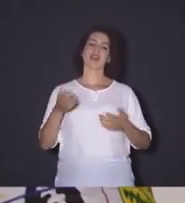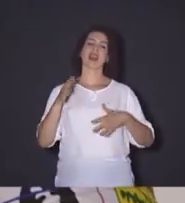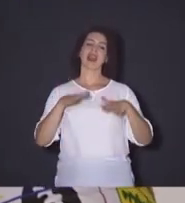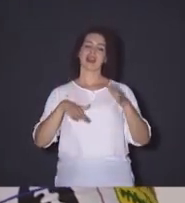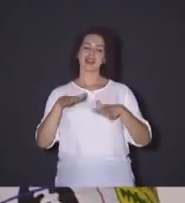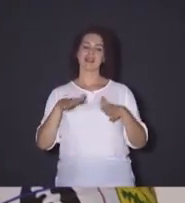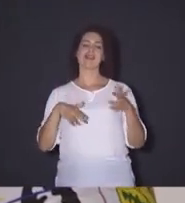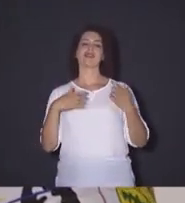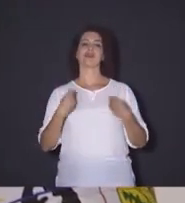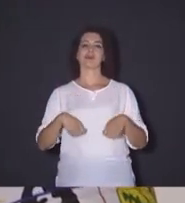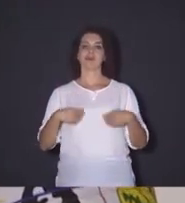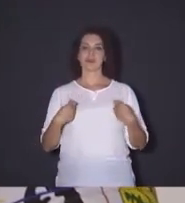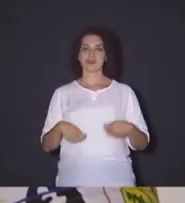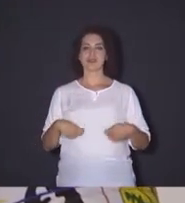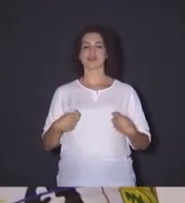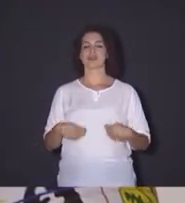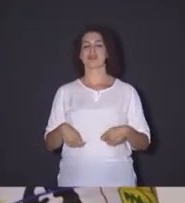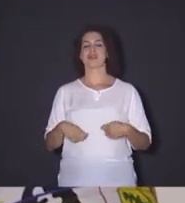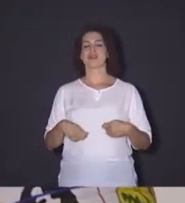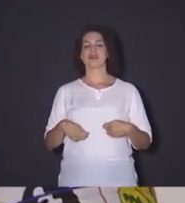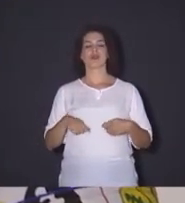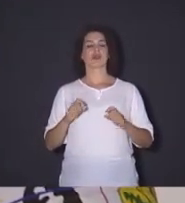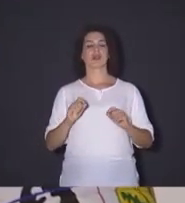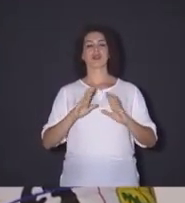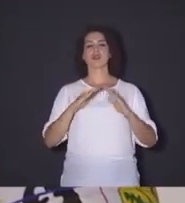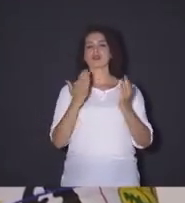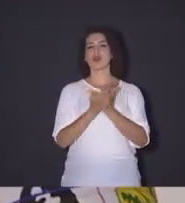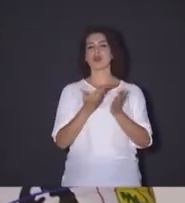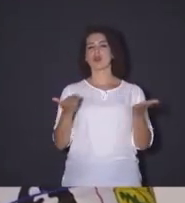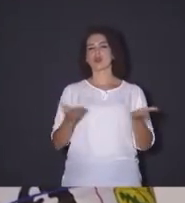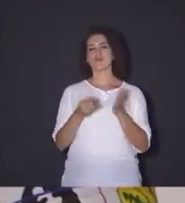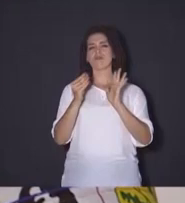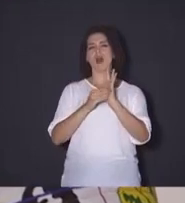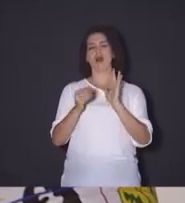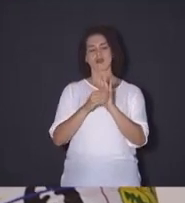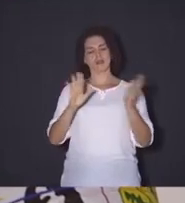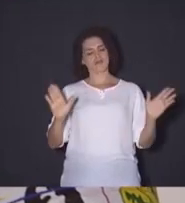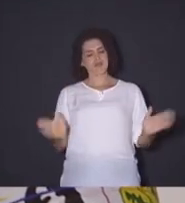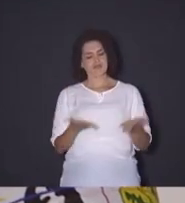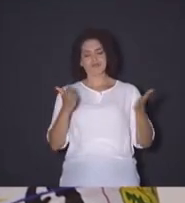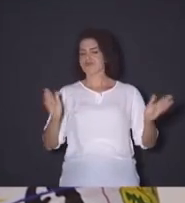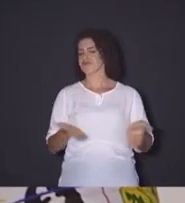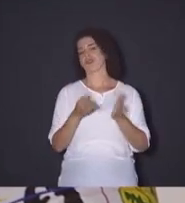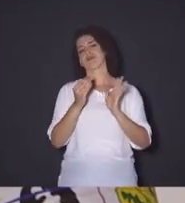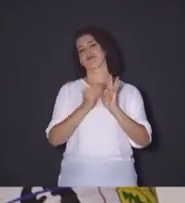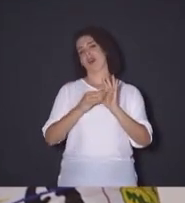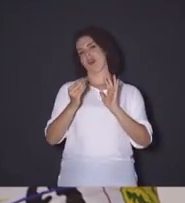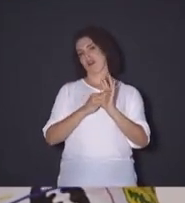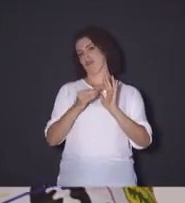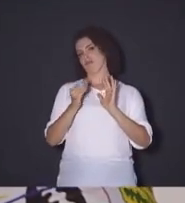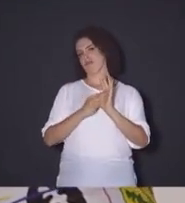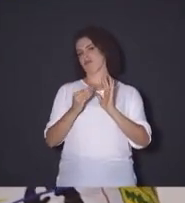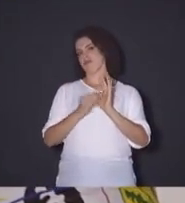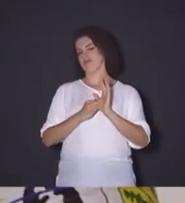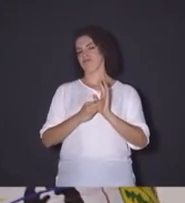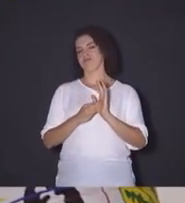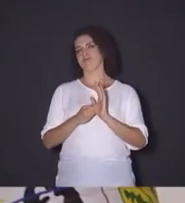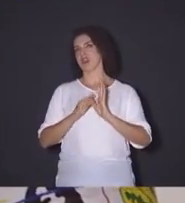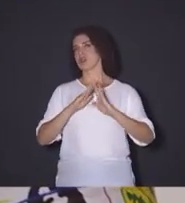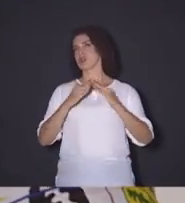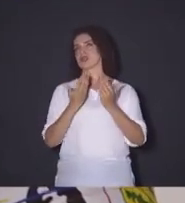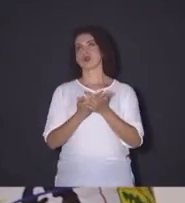buscar então eu acho que a escola hoje ela não estimula ela não incentiva ela não não abre muito